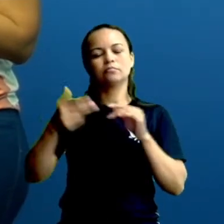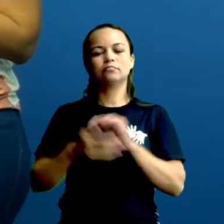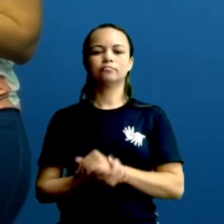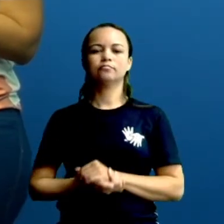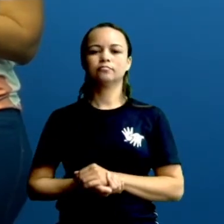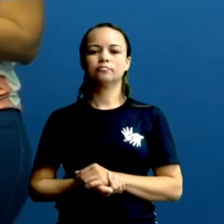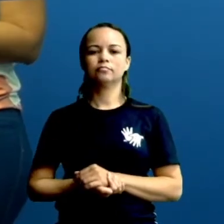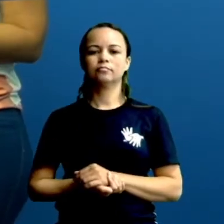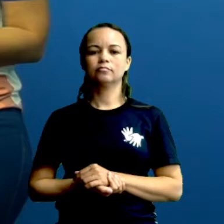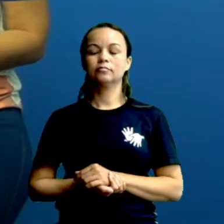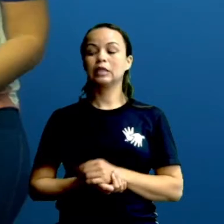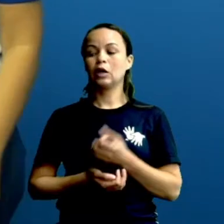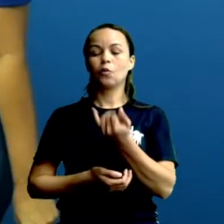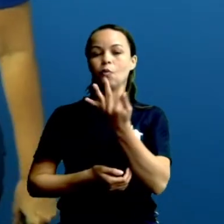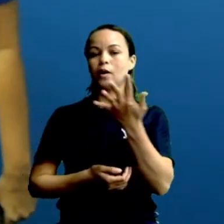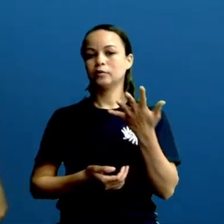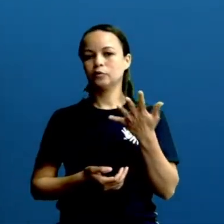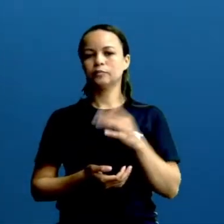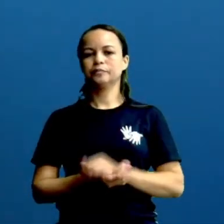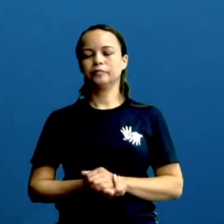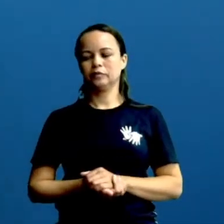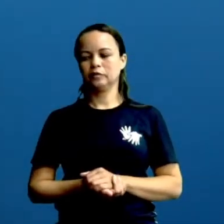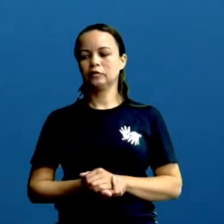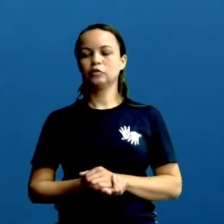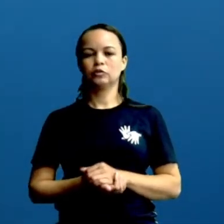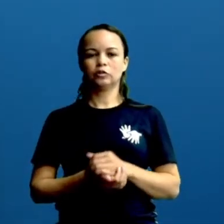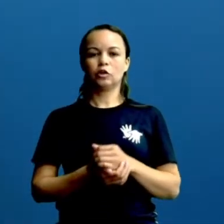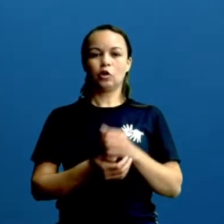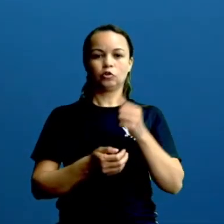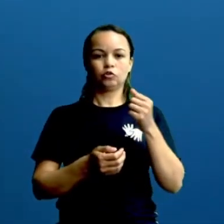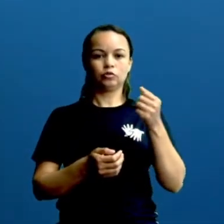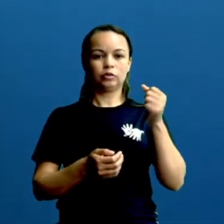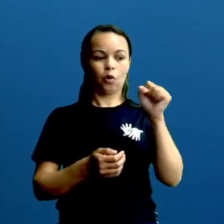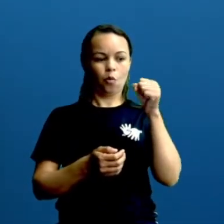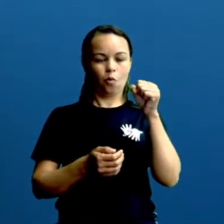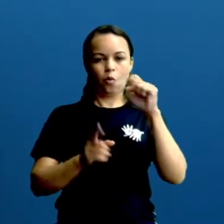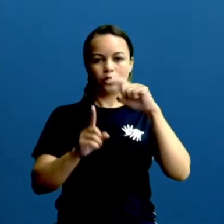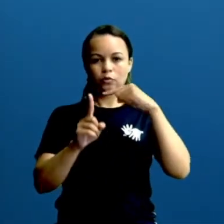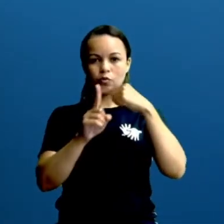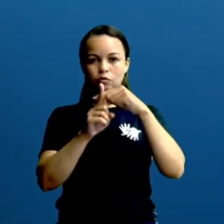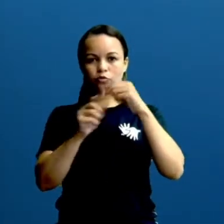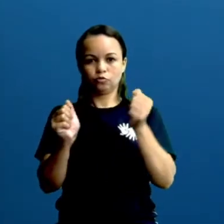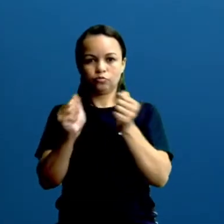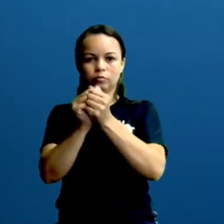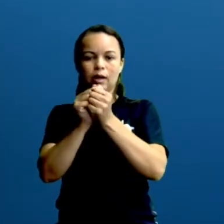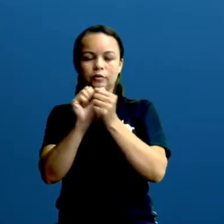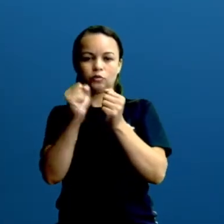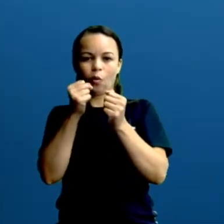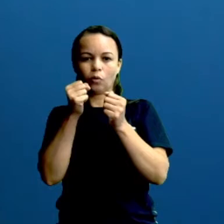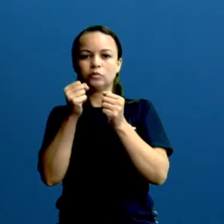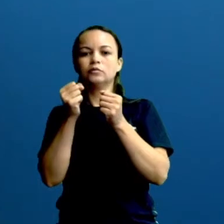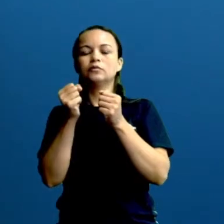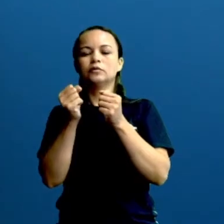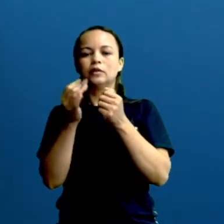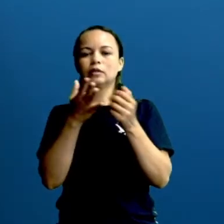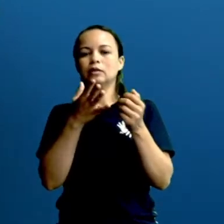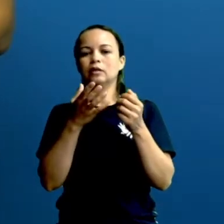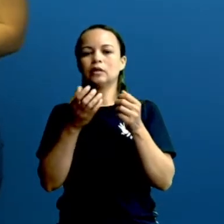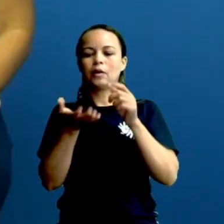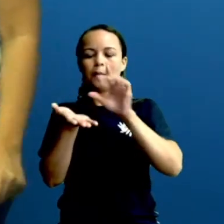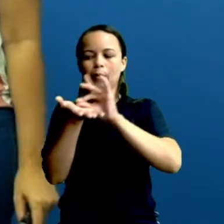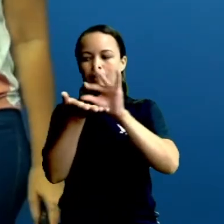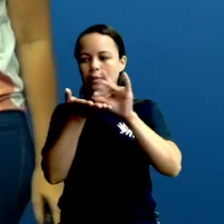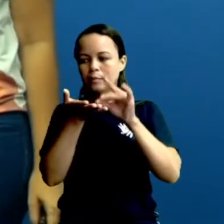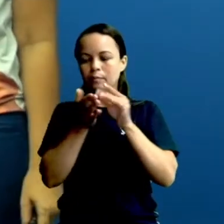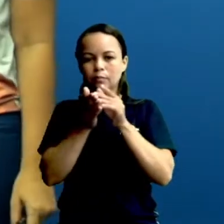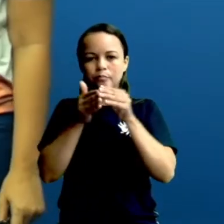igual. Vamos ver quanto é que ficou, ó. Juntei essas figurinhas com essas, que deu a página do álbum